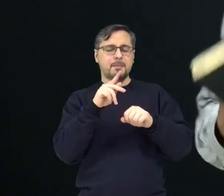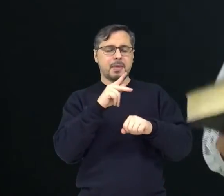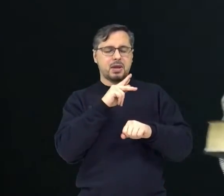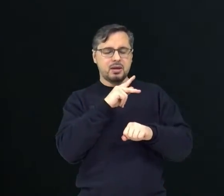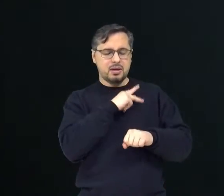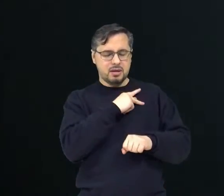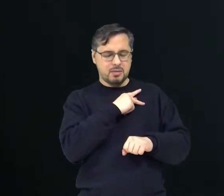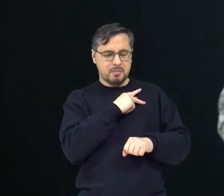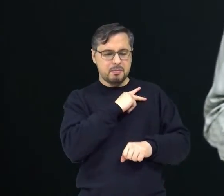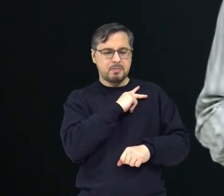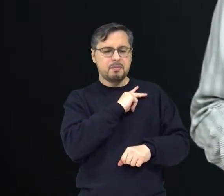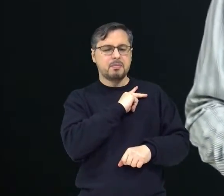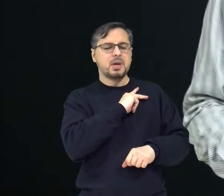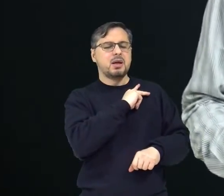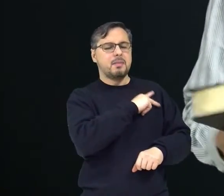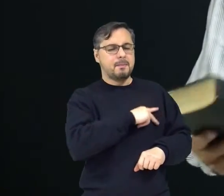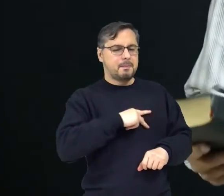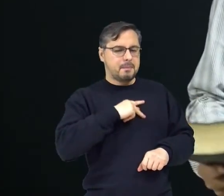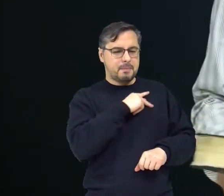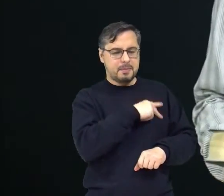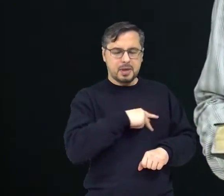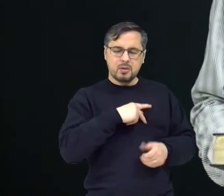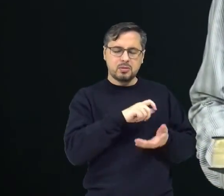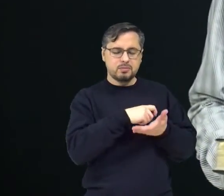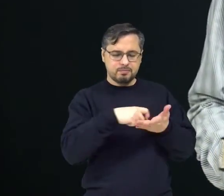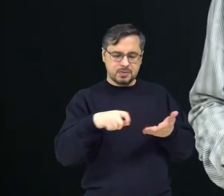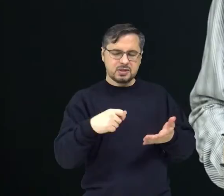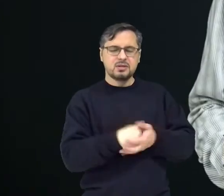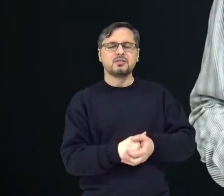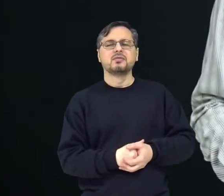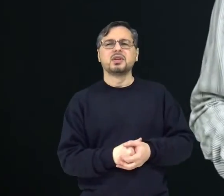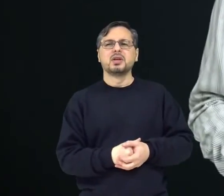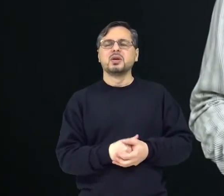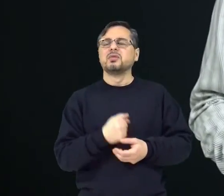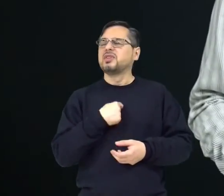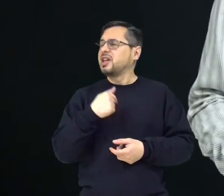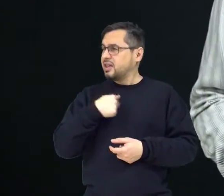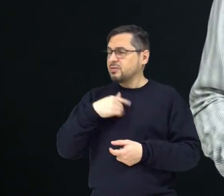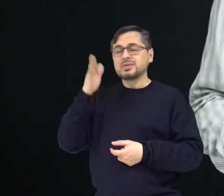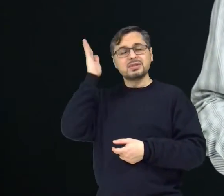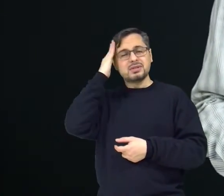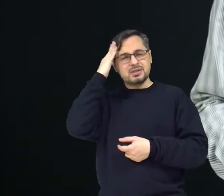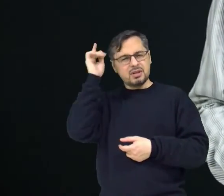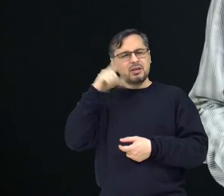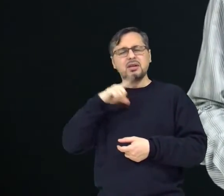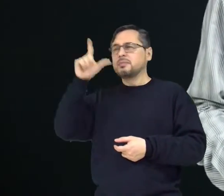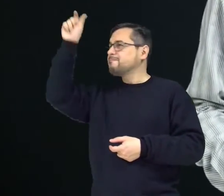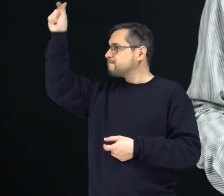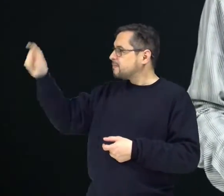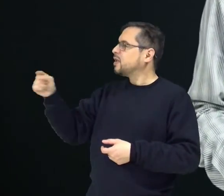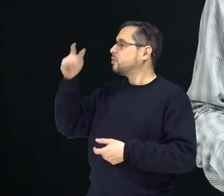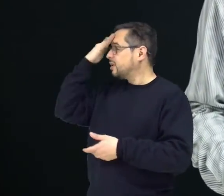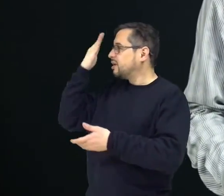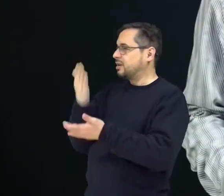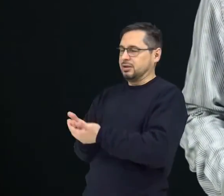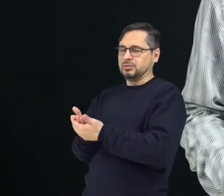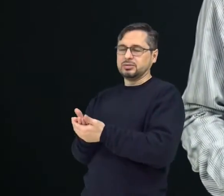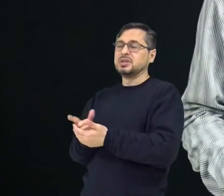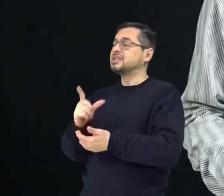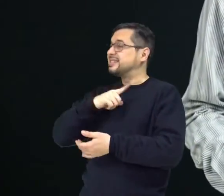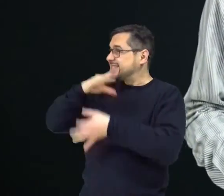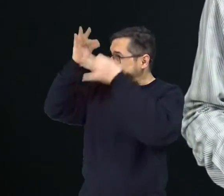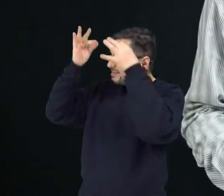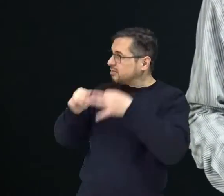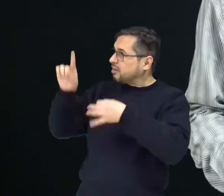nas palavras do apóstolo Paulo, ele vai dizer: eu sei em quem tenho crido, e eu estou bem certo que Ele é